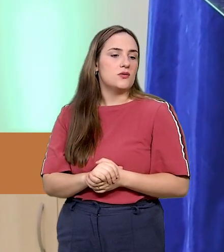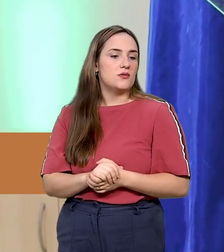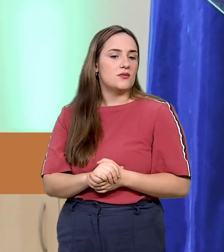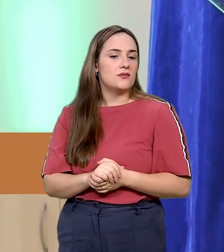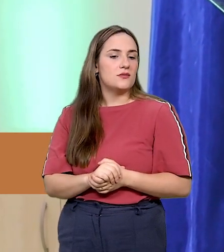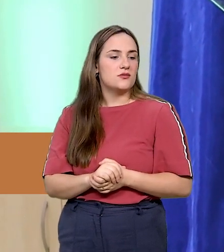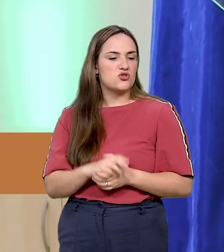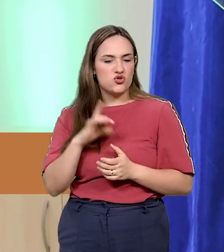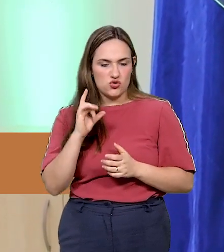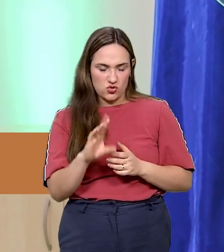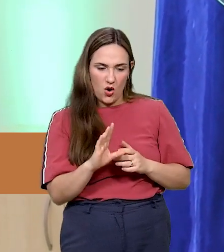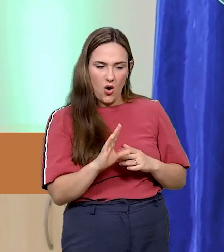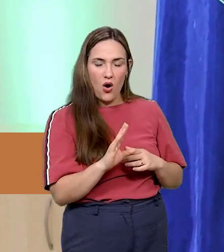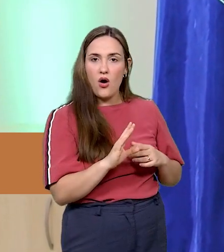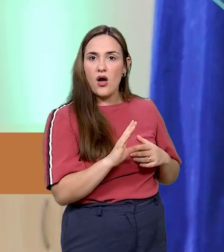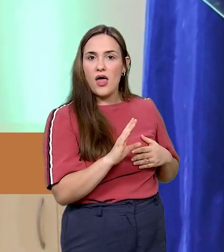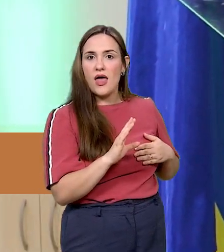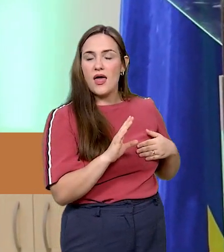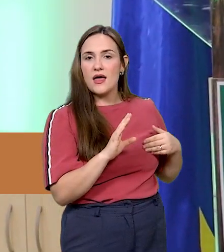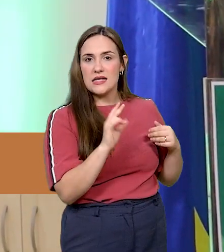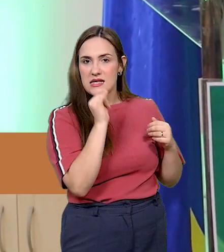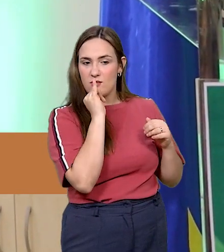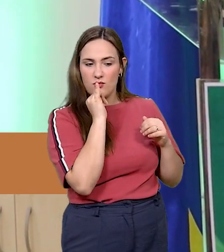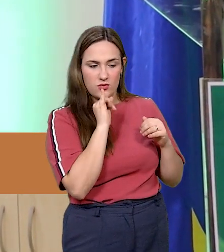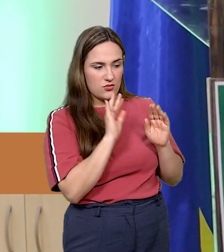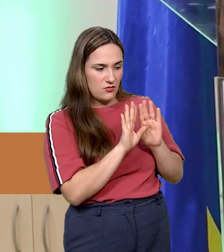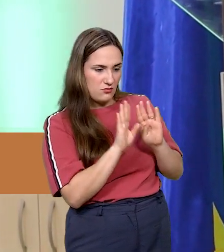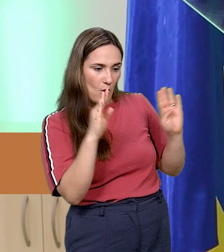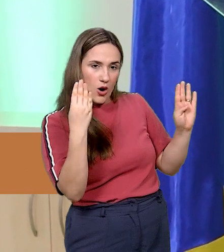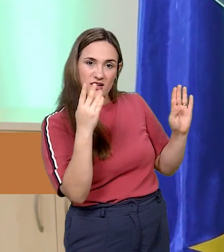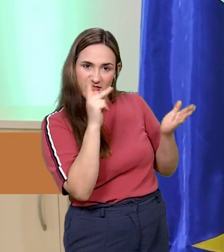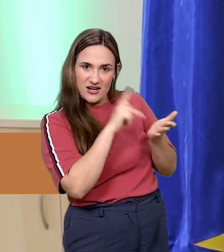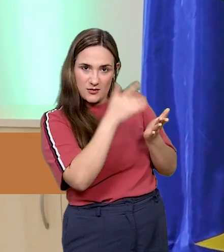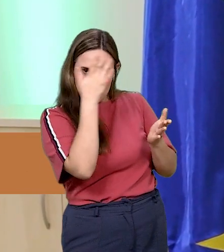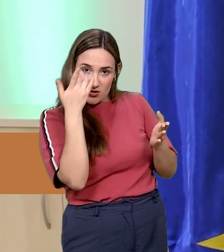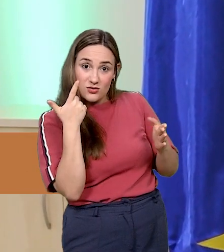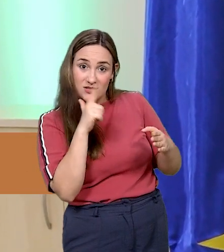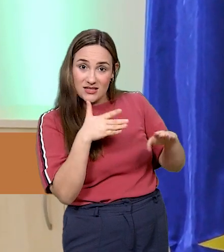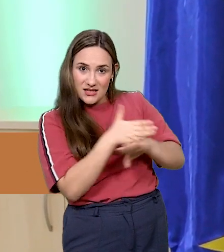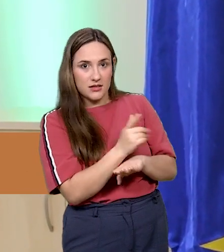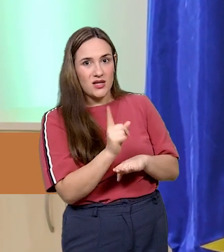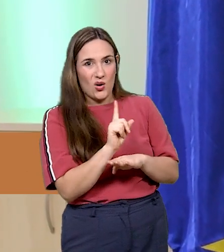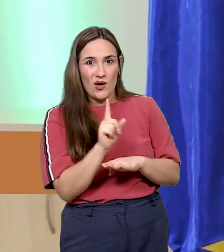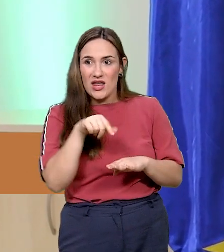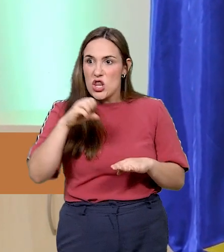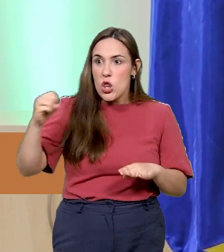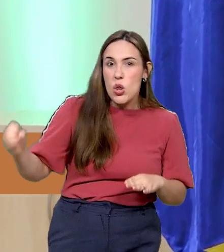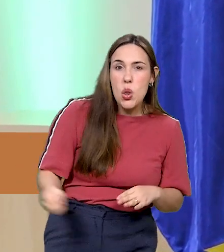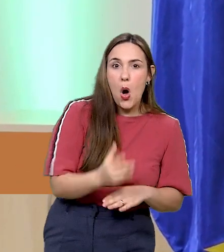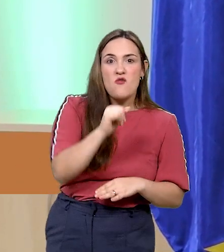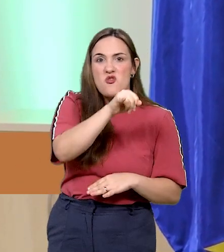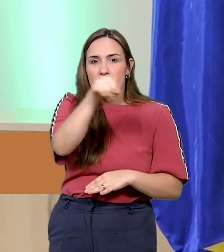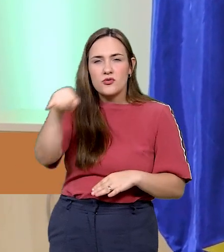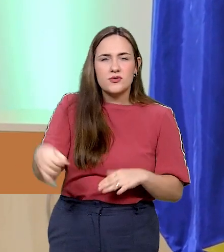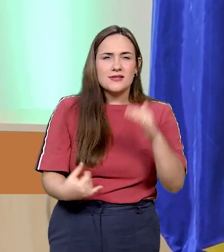físicas, é a abertura de novos horizontes, de compreensão e solidariedade.